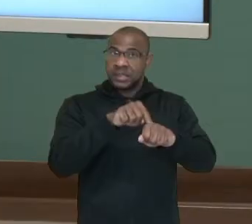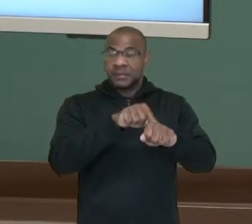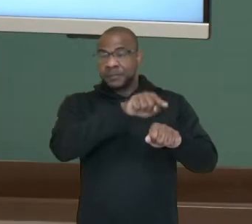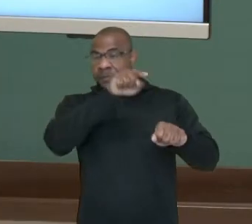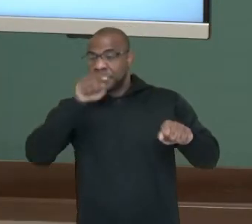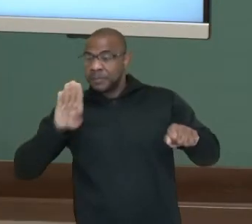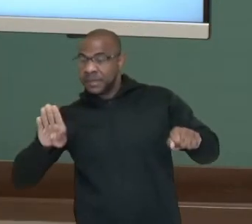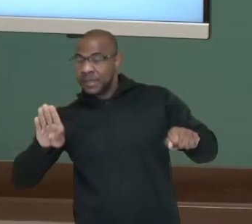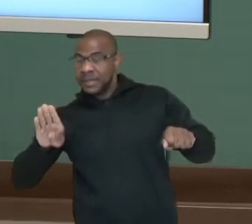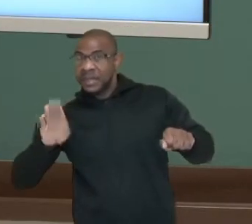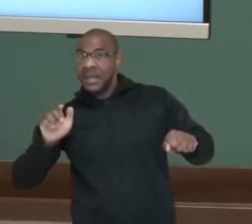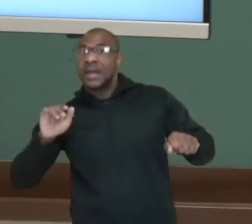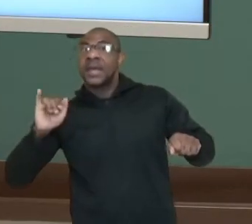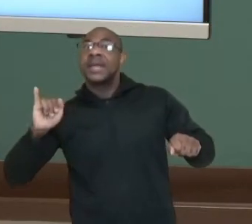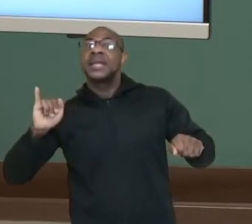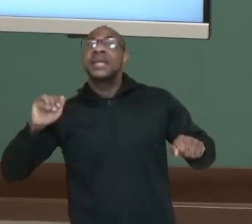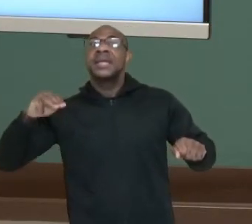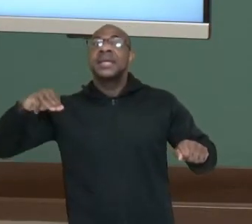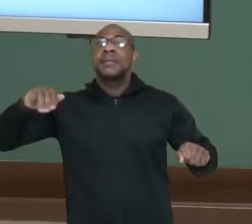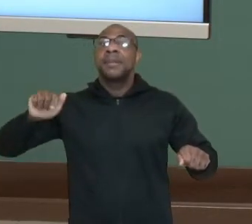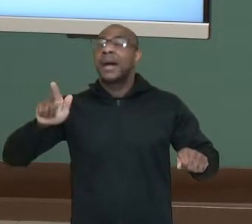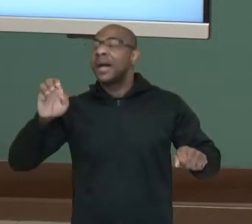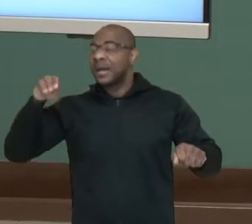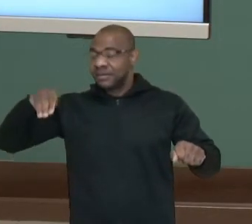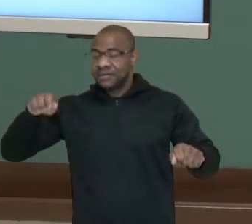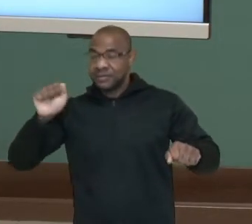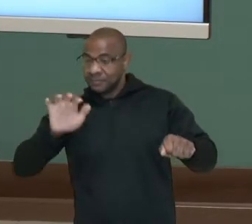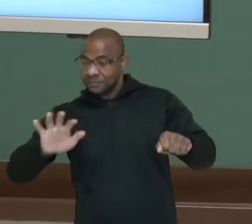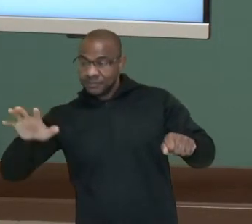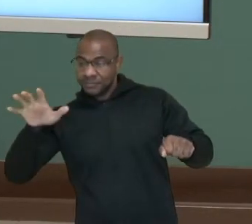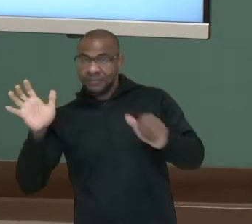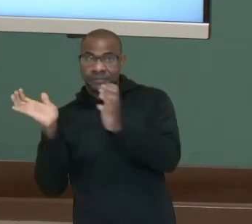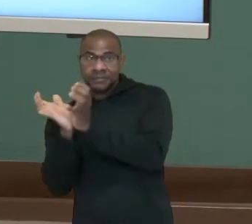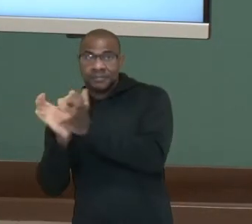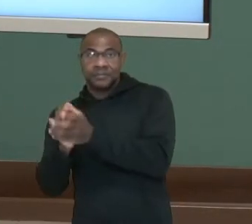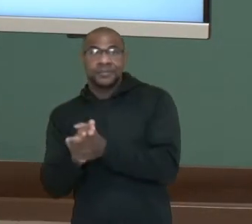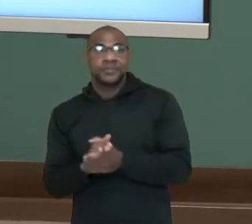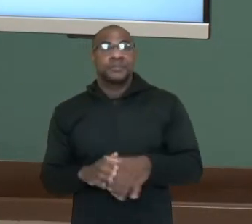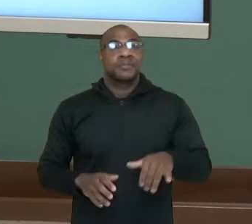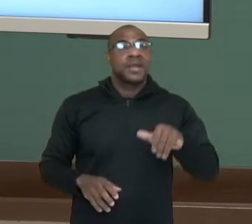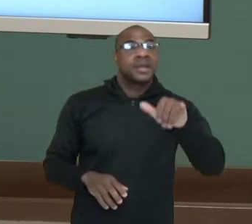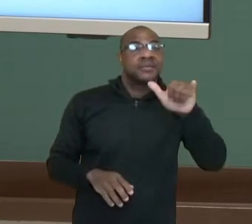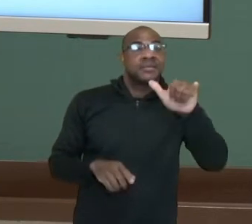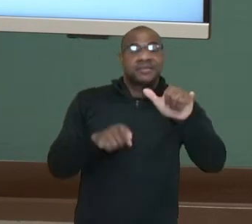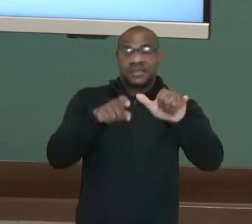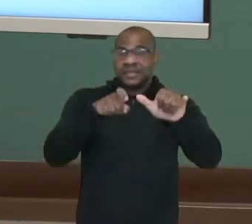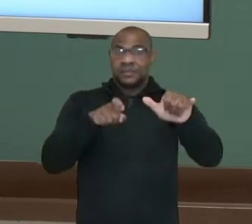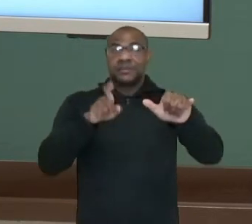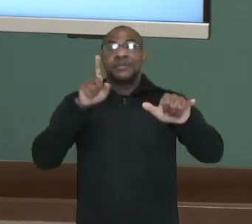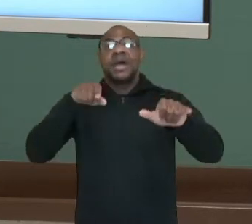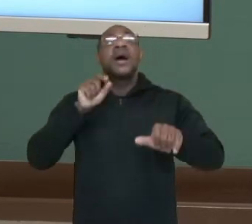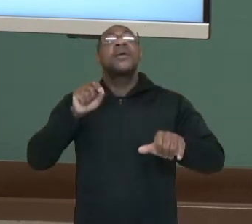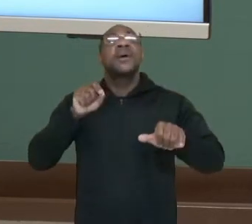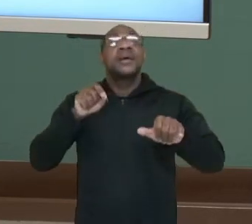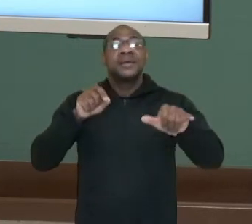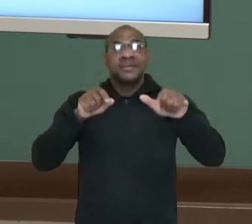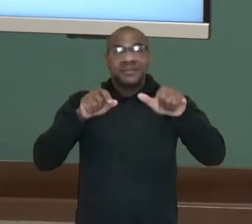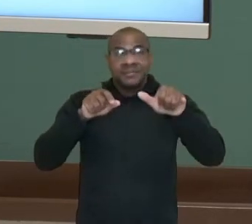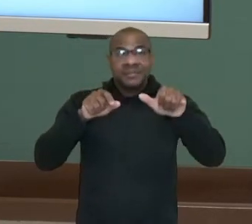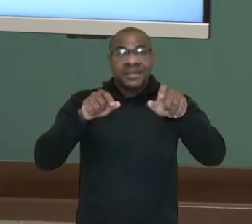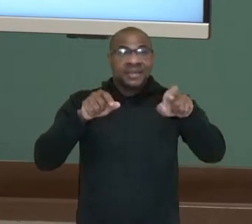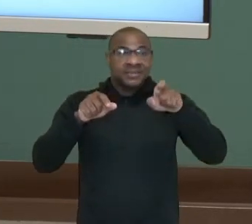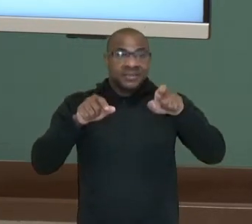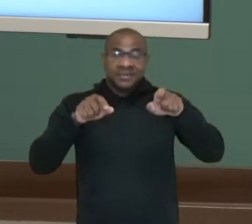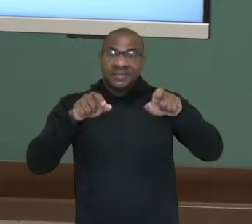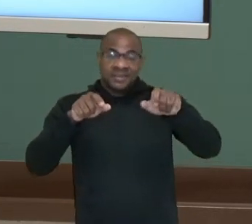imagem. X e Y são as variáveis independentes e dependentes, respectivamente. Independente é aquela